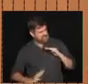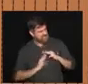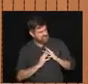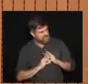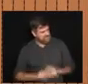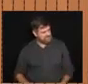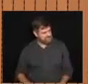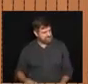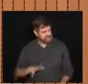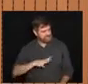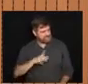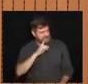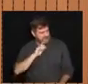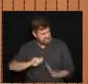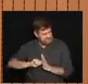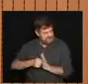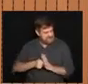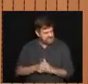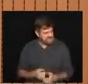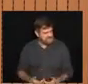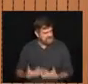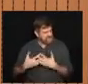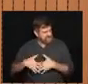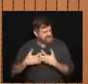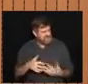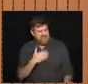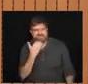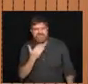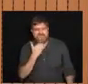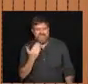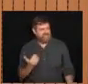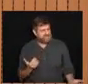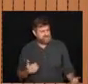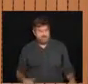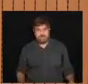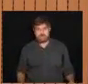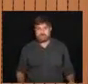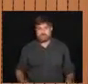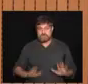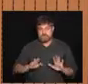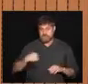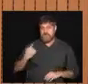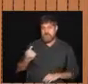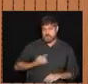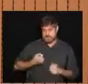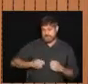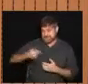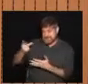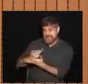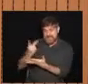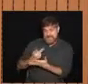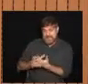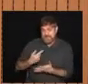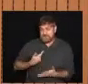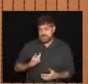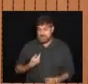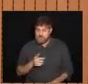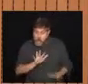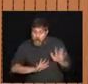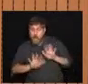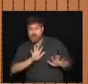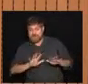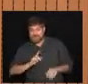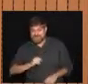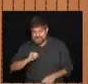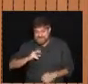a cidade, fizeram um monte de coisa e nem estava acontecendo nada, só que a gente tem que errar para mais. Se for